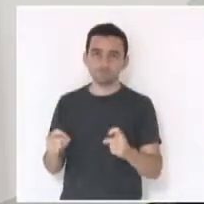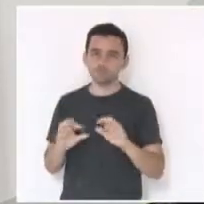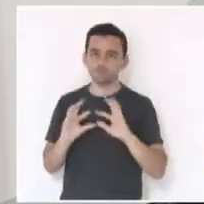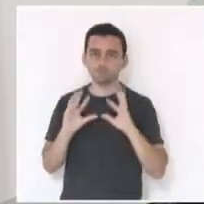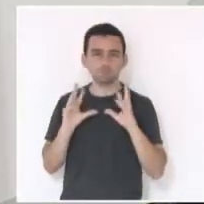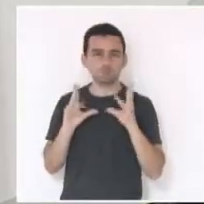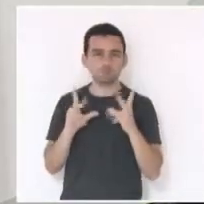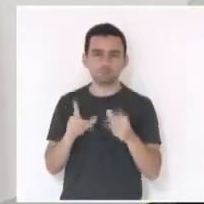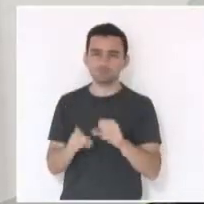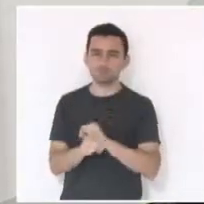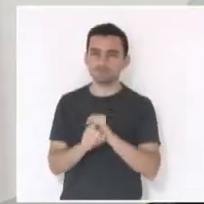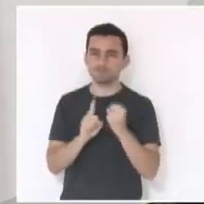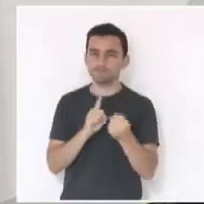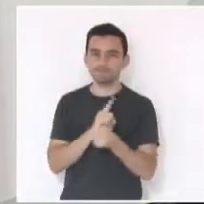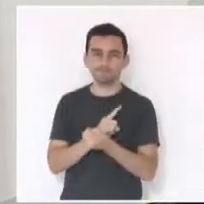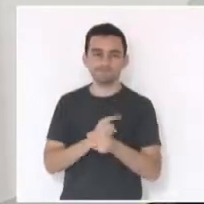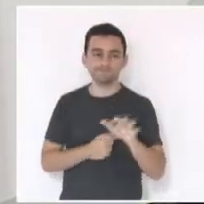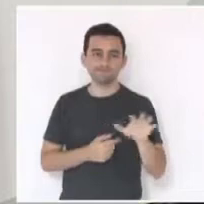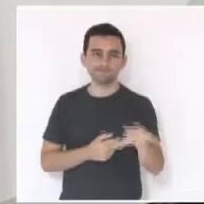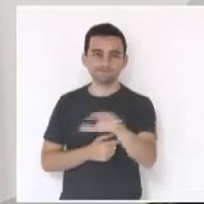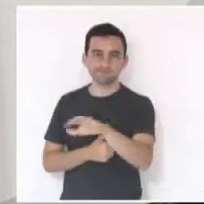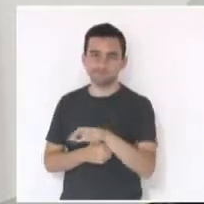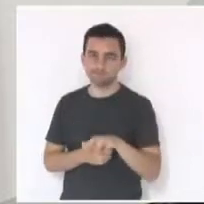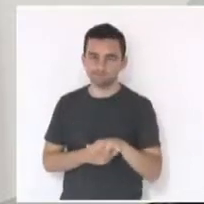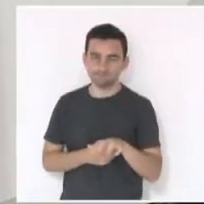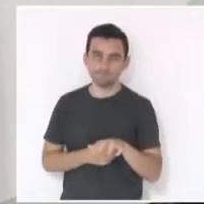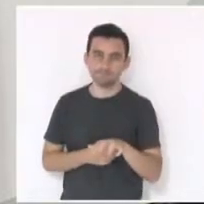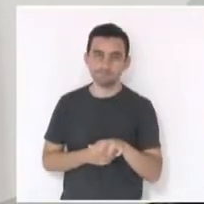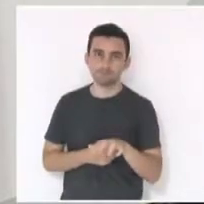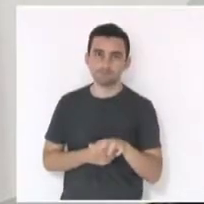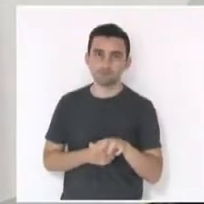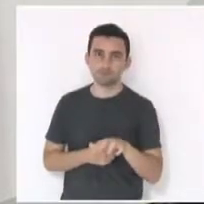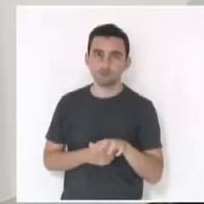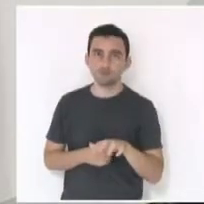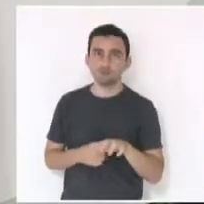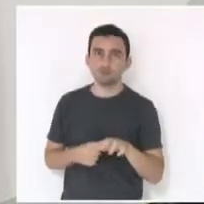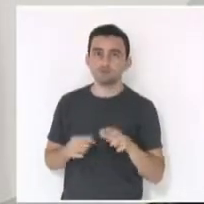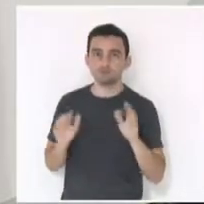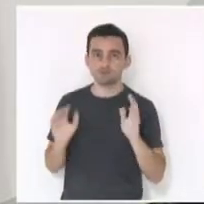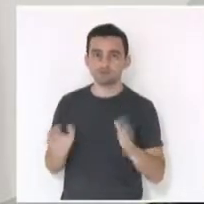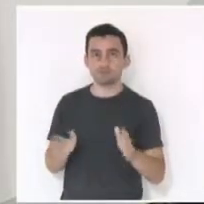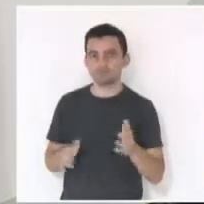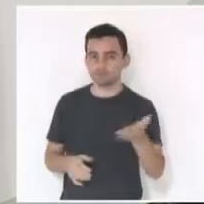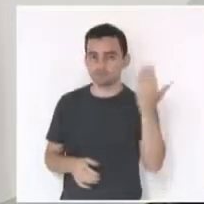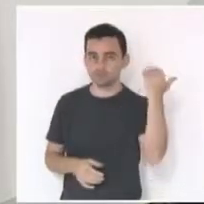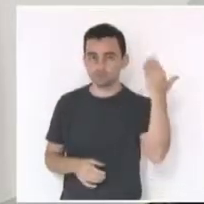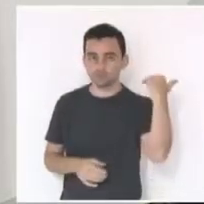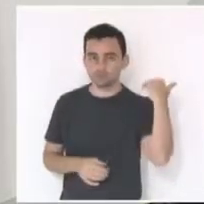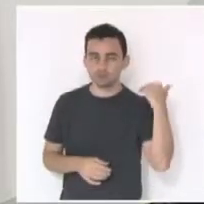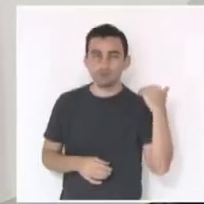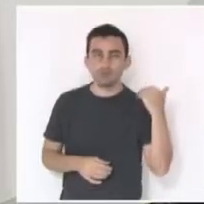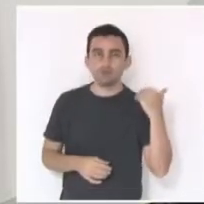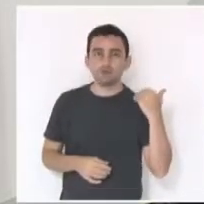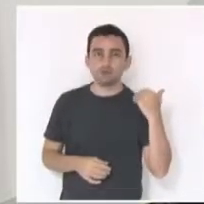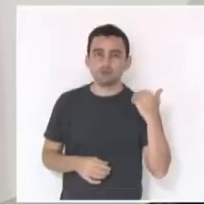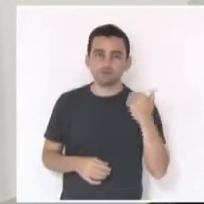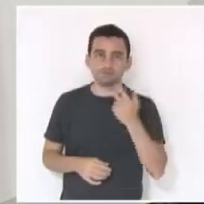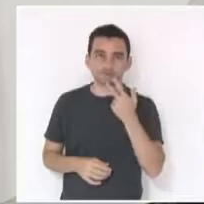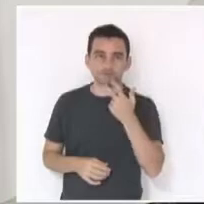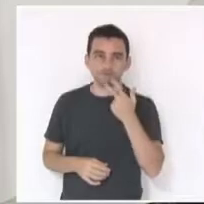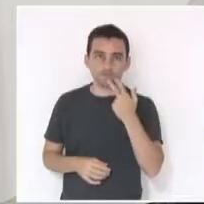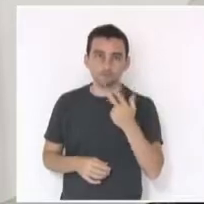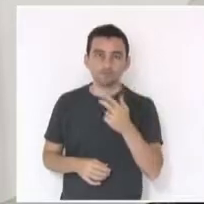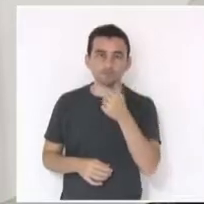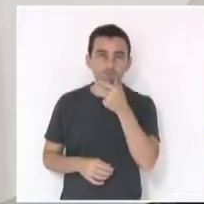setores da nossa sociedade E já dizia o seu antropólogo Darcy